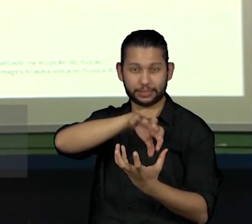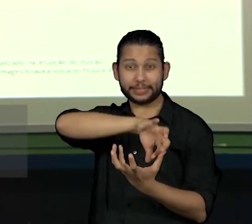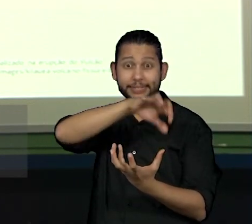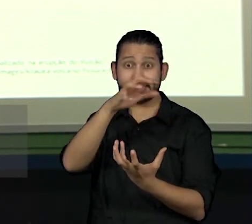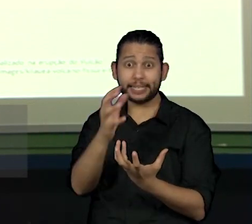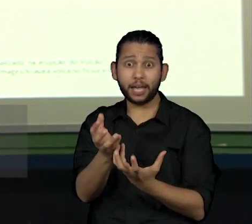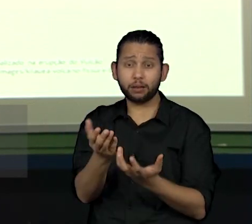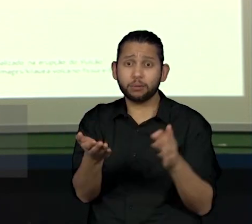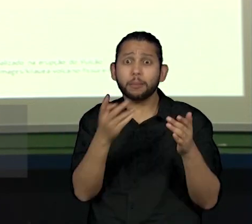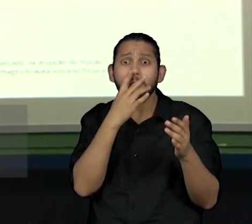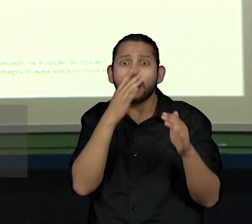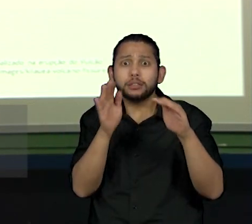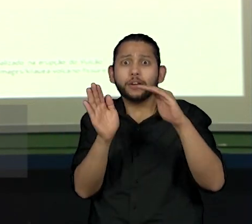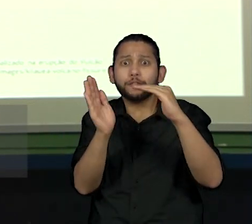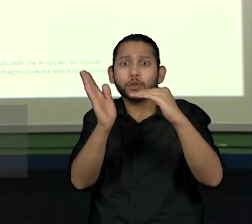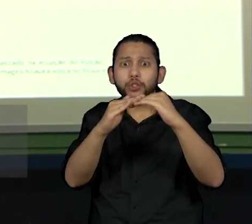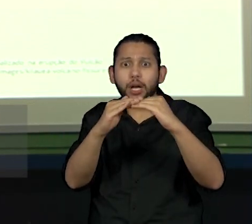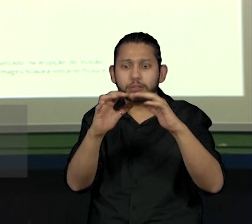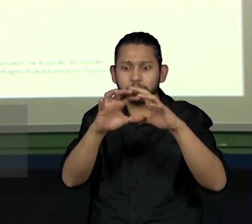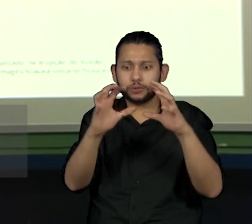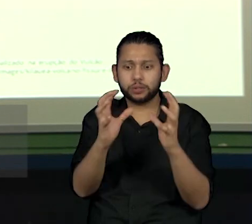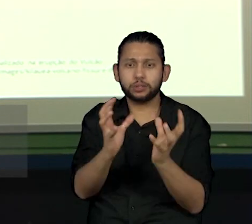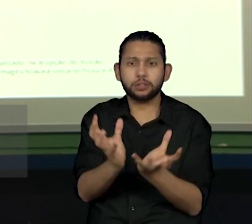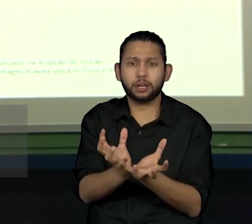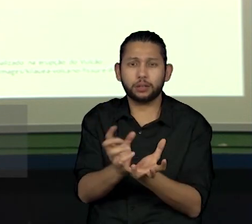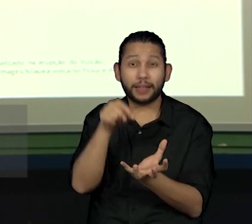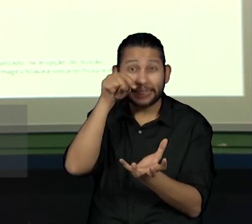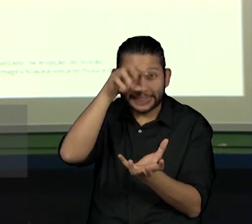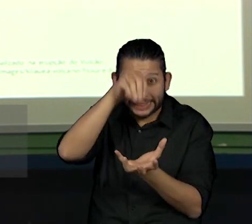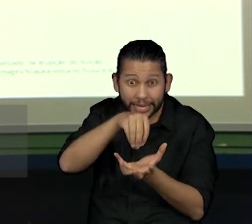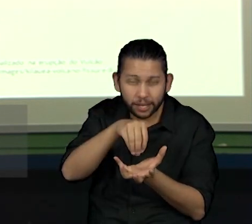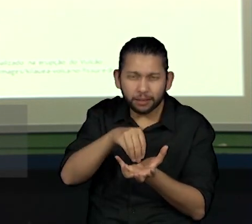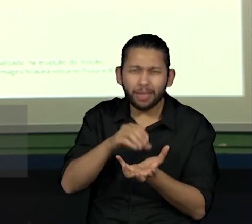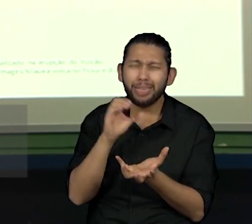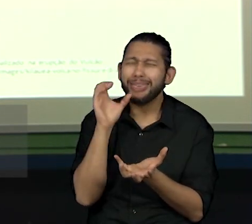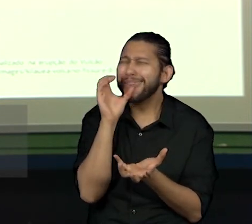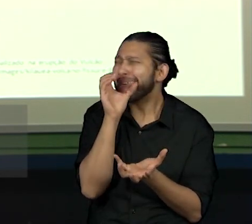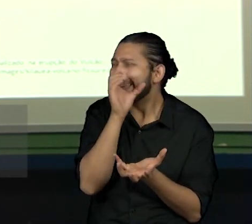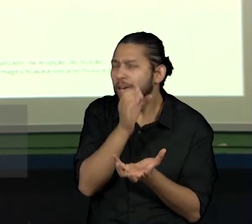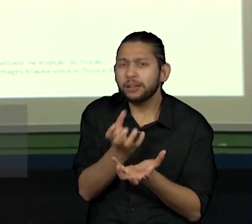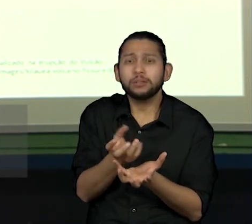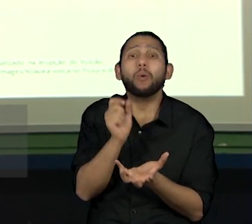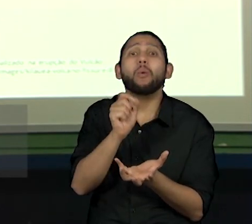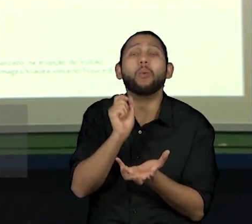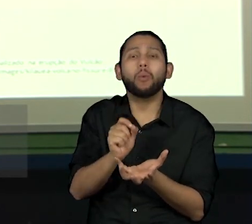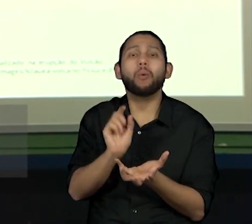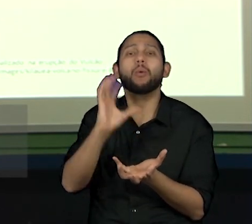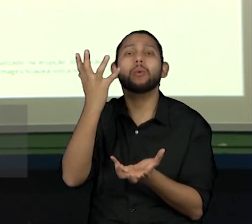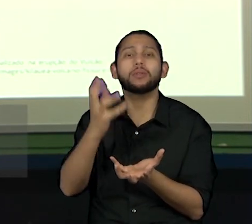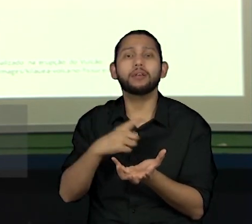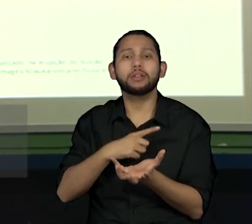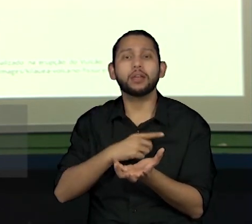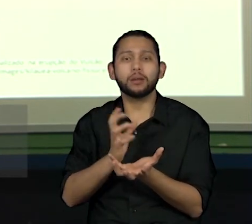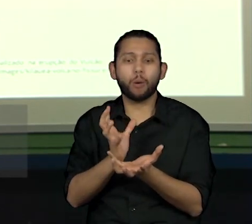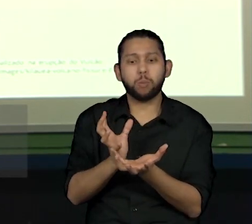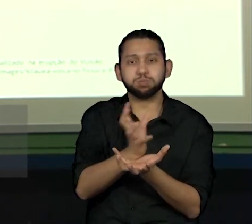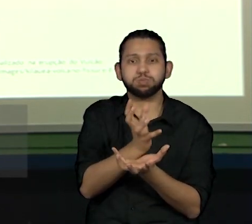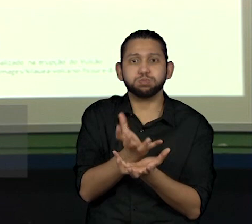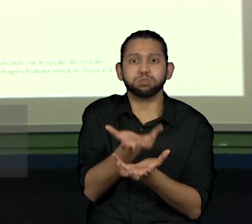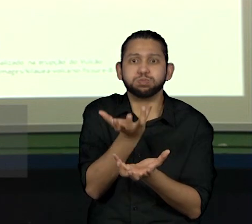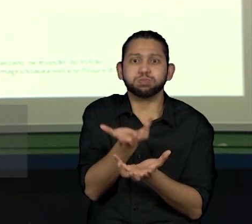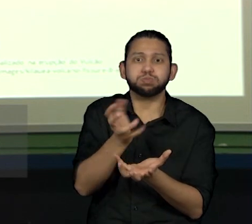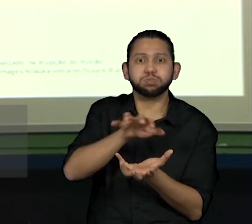Temperatura mais ambiente fechado vai gerar o quê? Pressão. Então essa pressão que vem do núcleo da Terra,